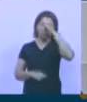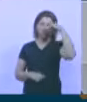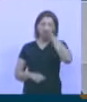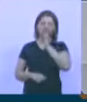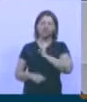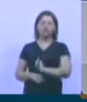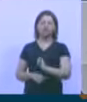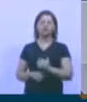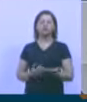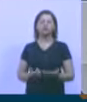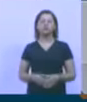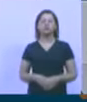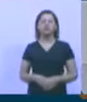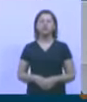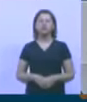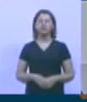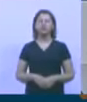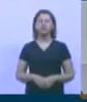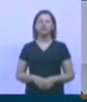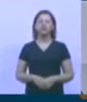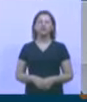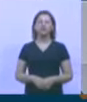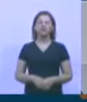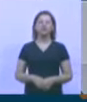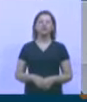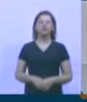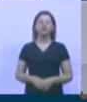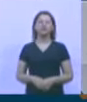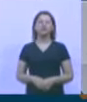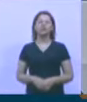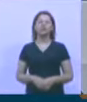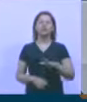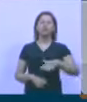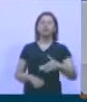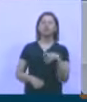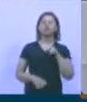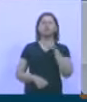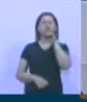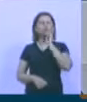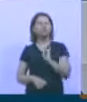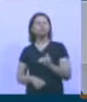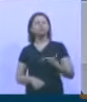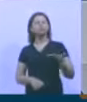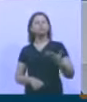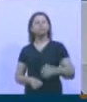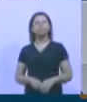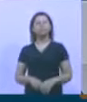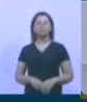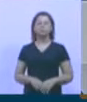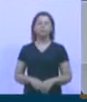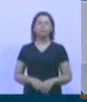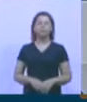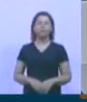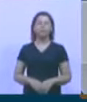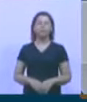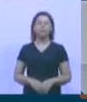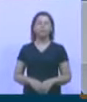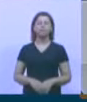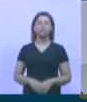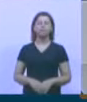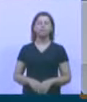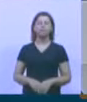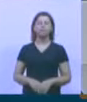essa resposta. So what did I tell him? Então o que que eu disse para ele? I did not look at